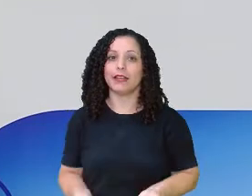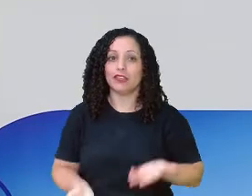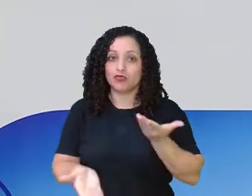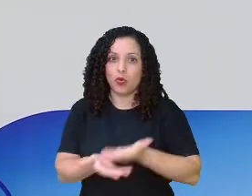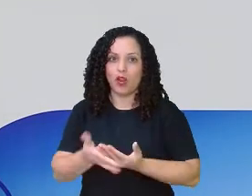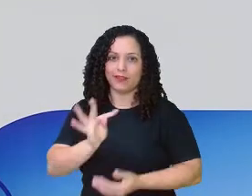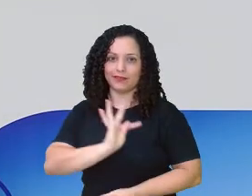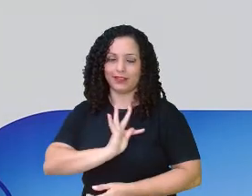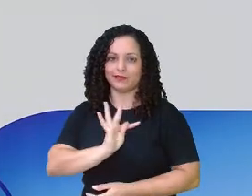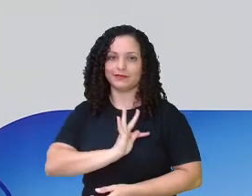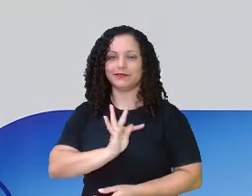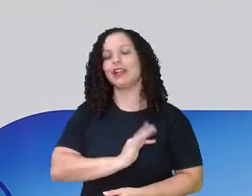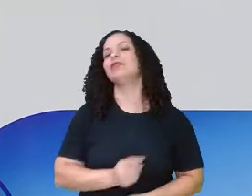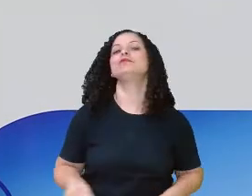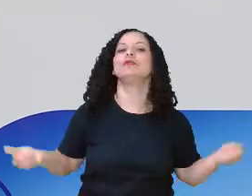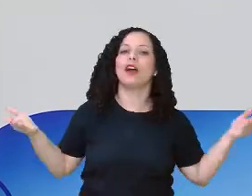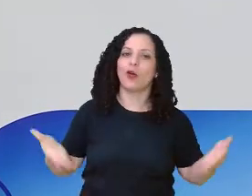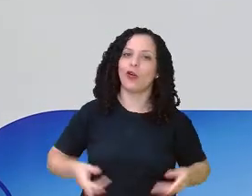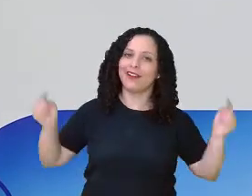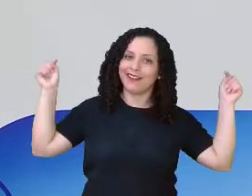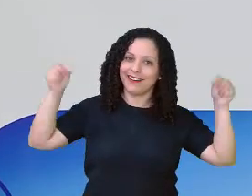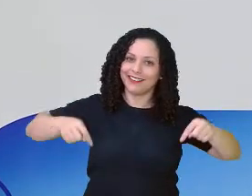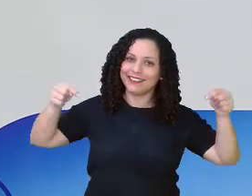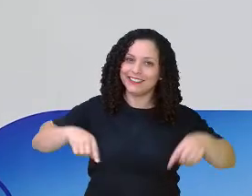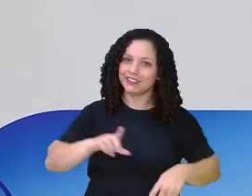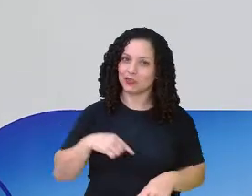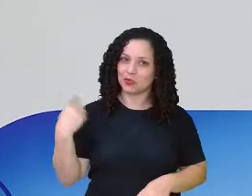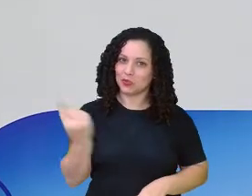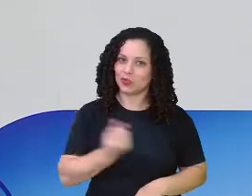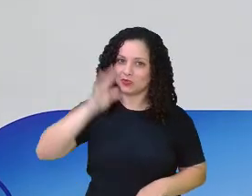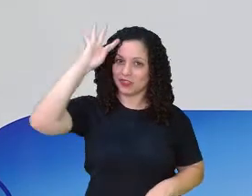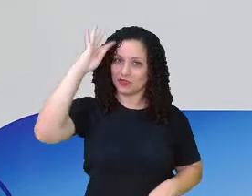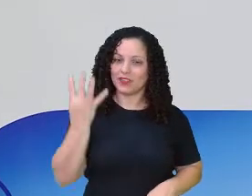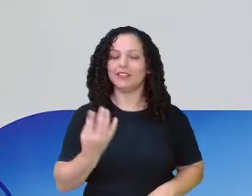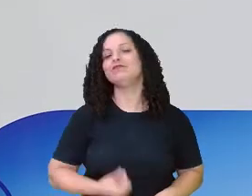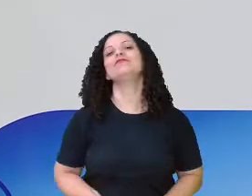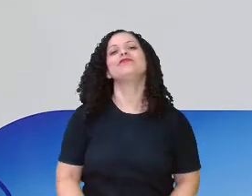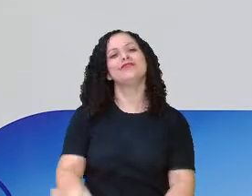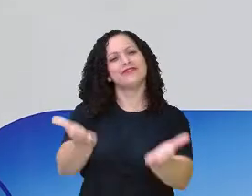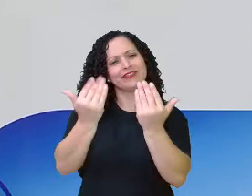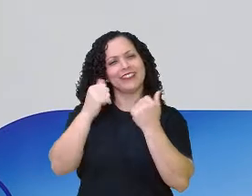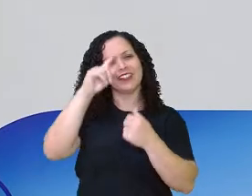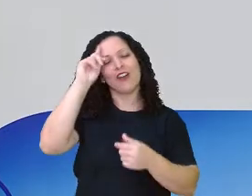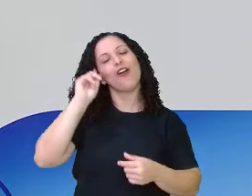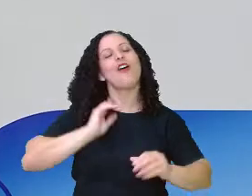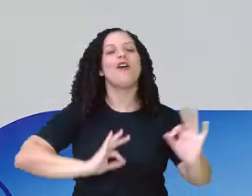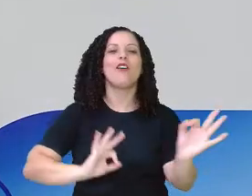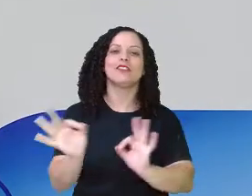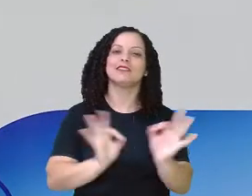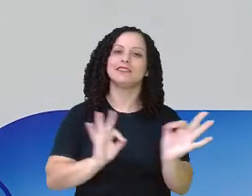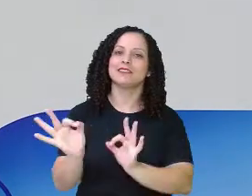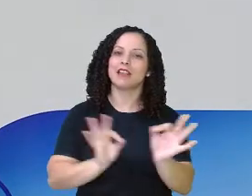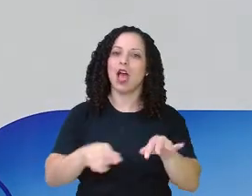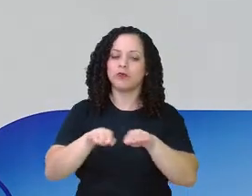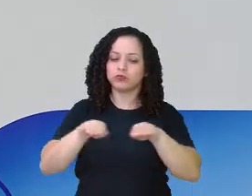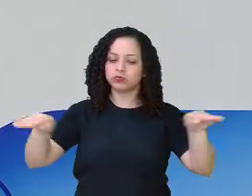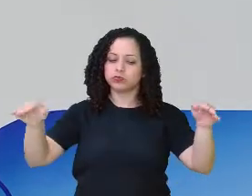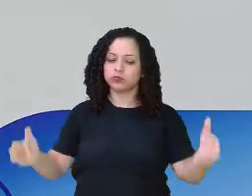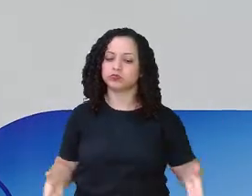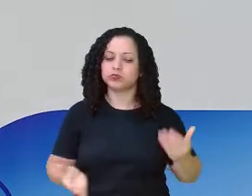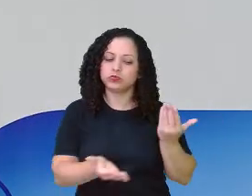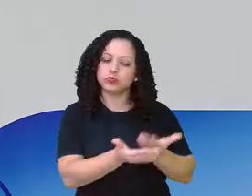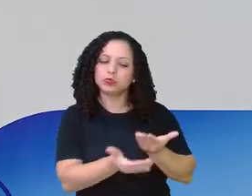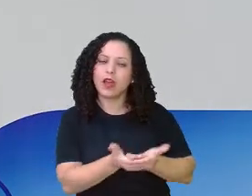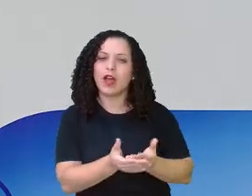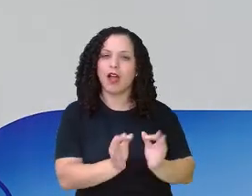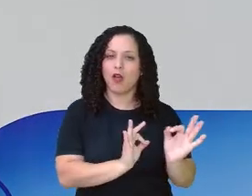técnica. Estará Ricardinho aqui resolvendo com cada um de vocês. Não perde tempo não, ó. Organiza teu ambiente de estudo lá bem